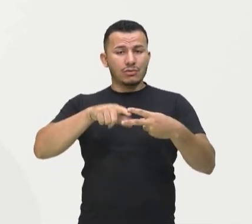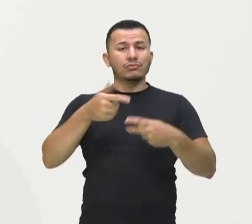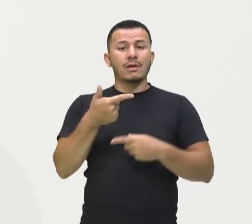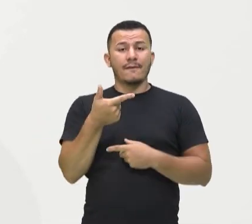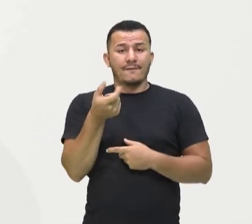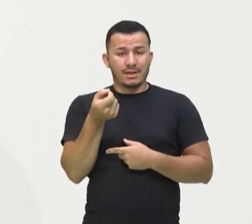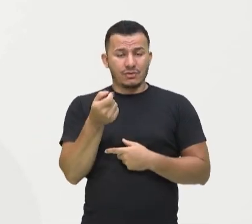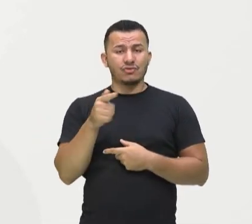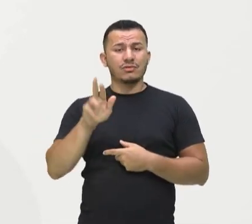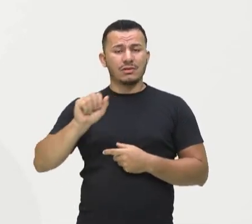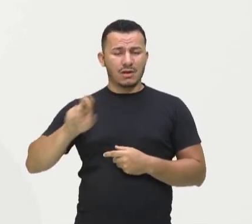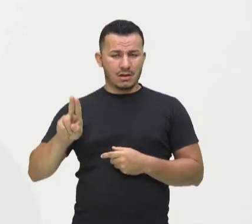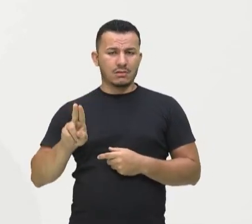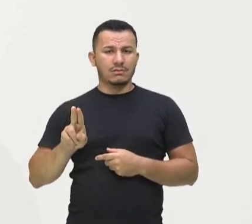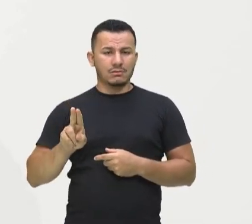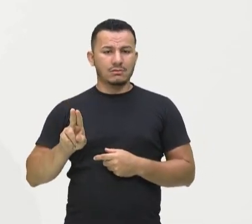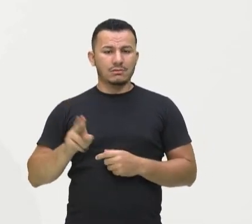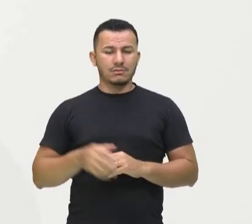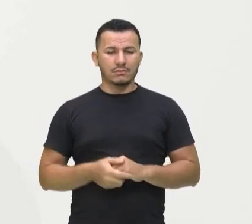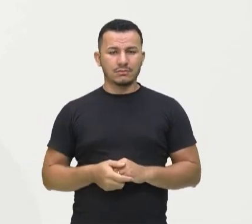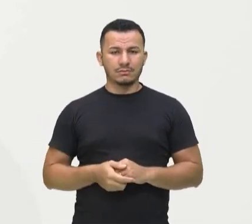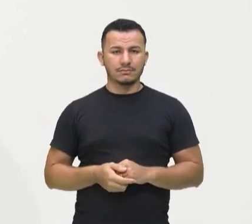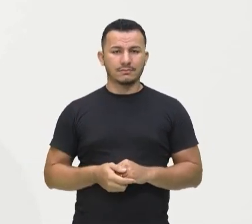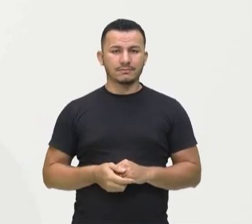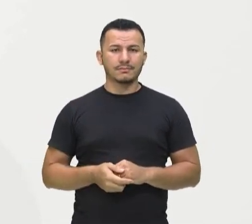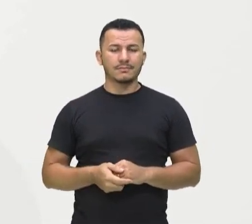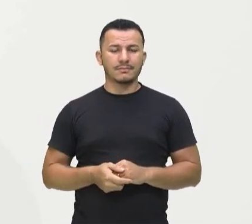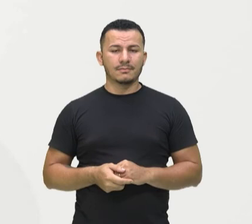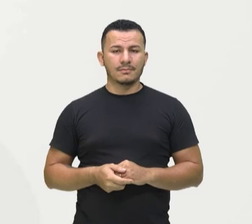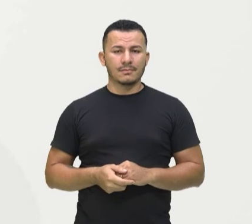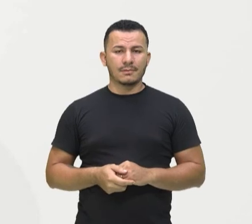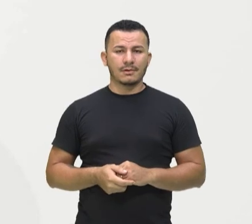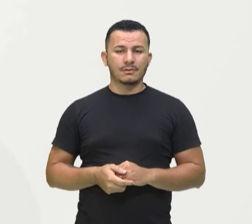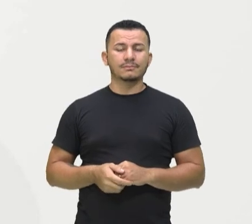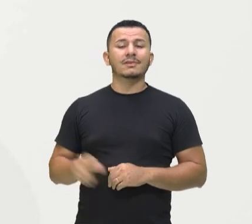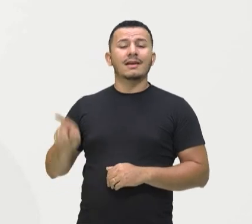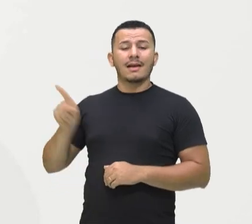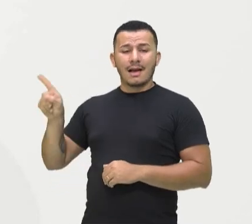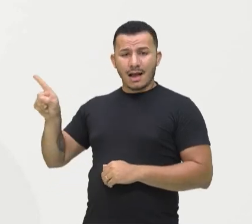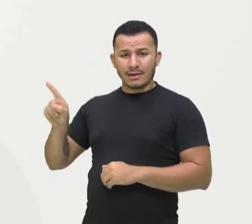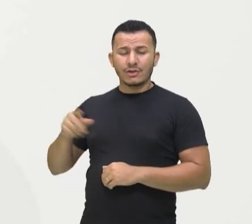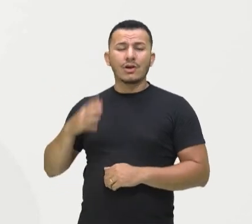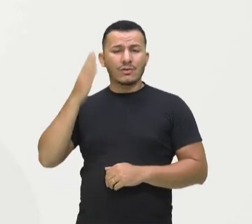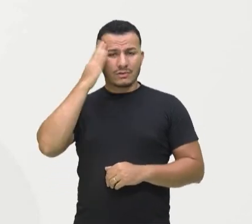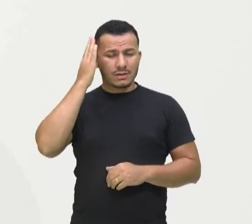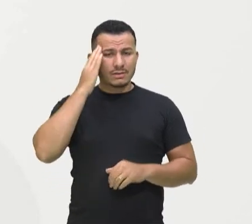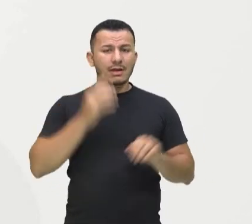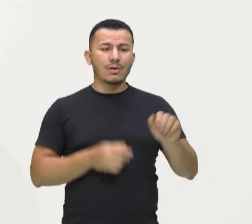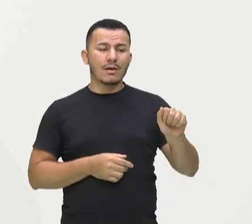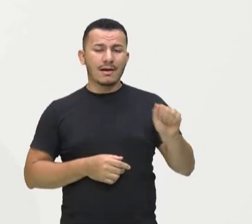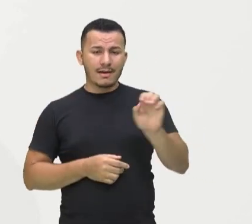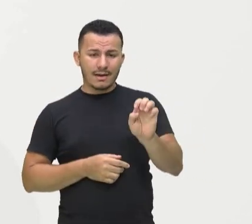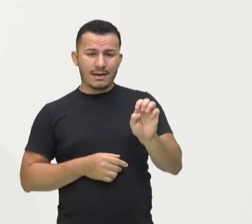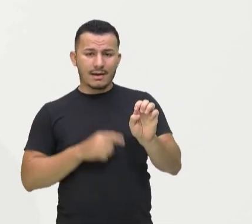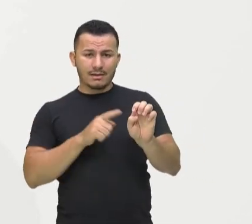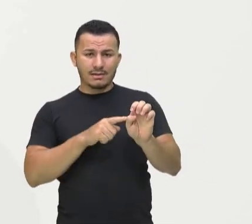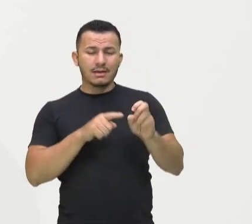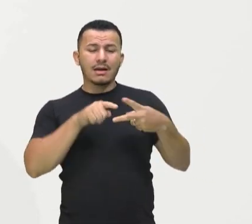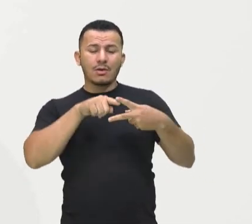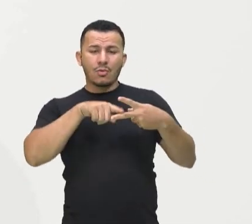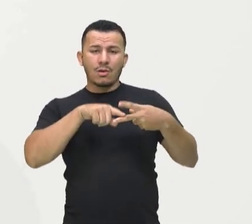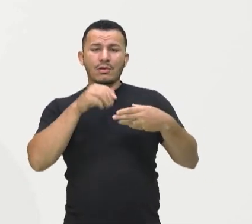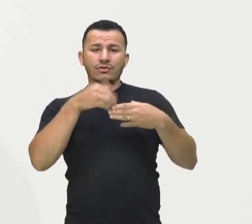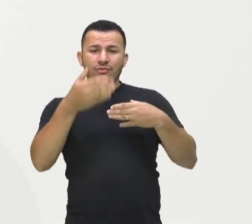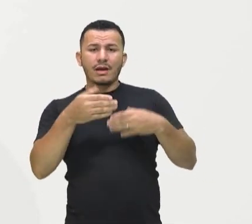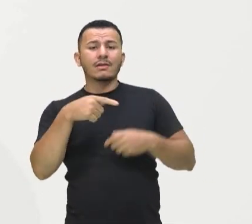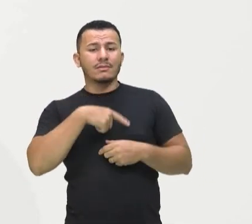Então, desta vez, ó, nessa questão, presta atenção, ó, ele já nos deu o ângulo externo, tá legal? E ele quer saber